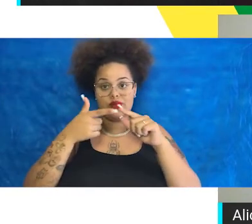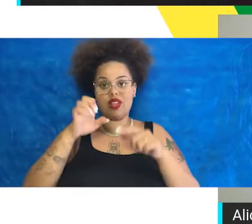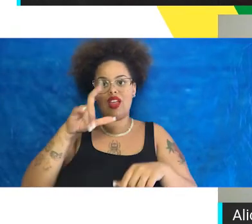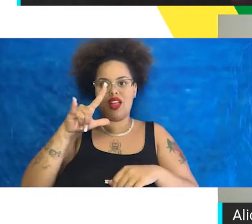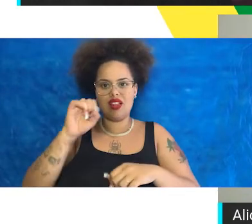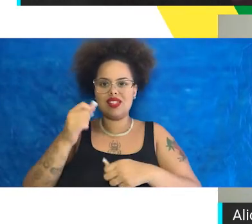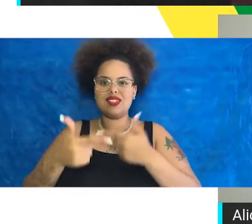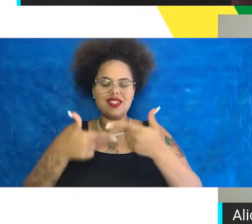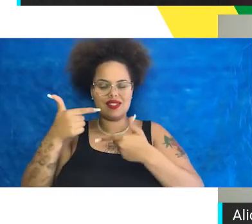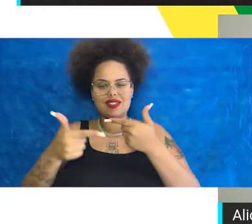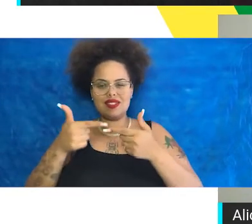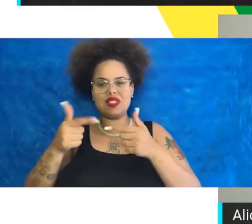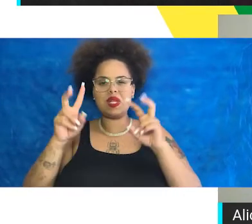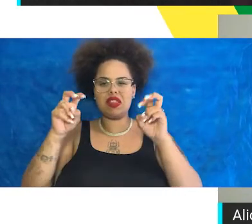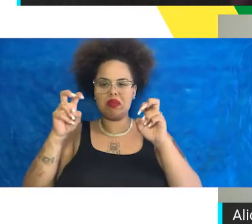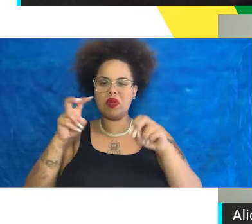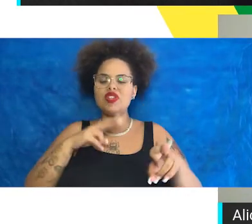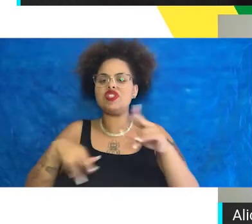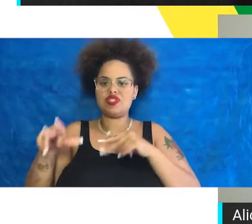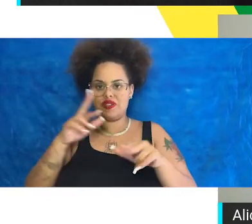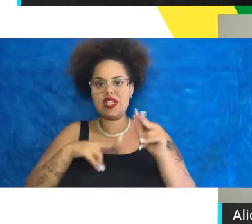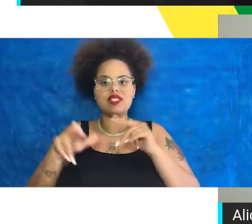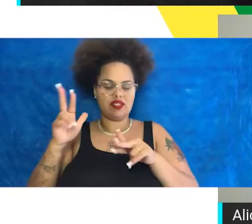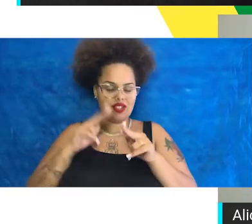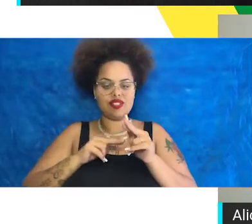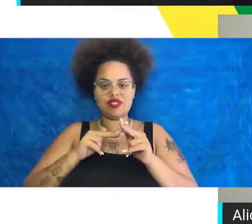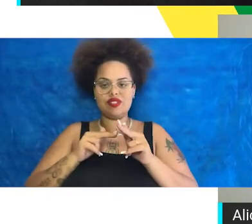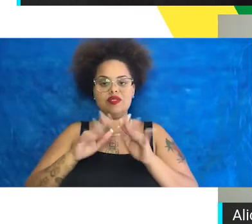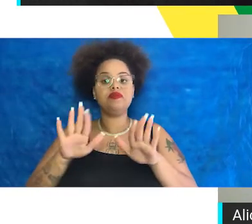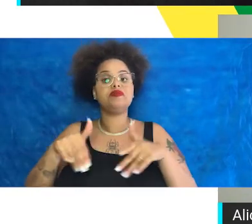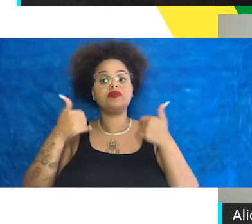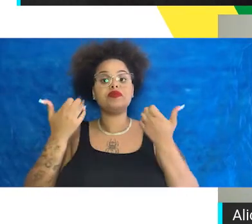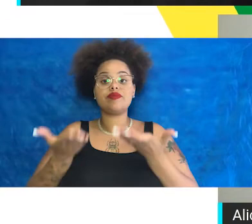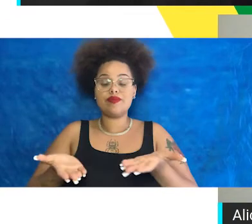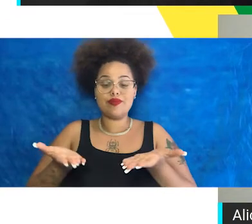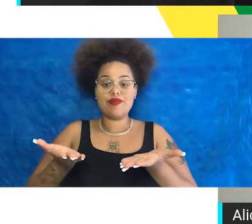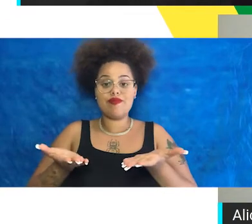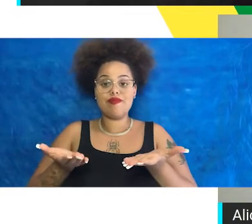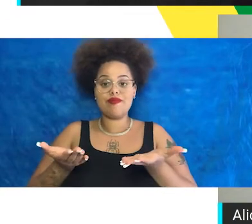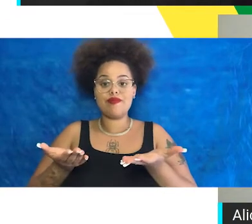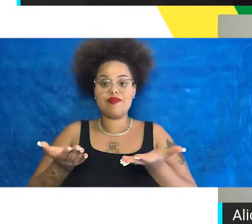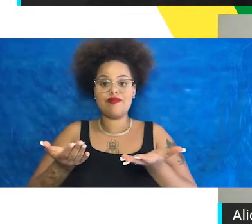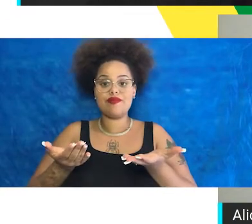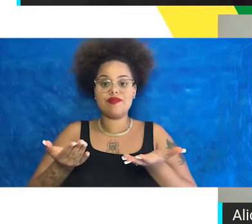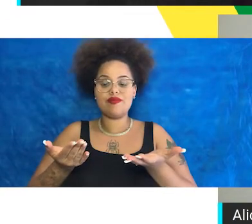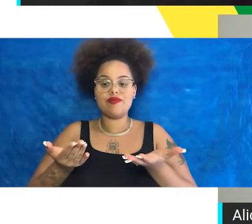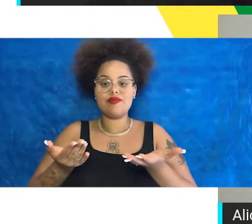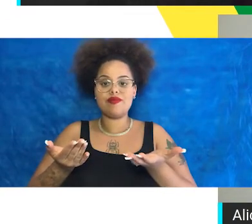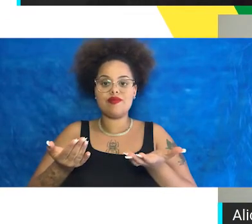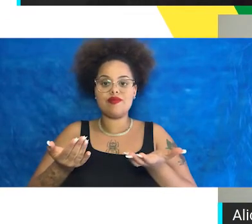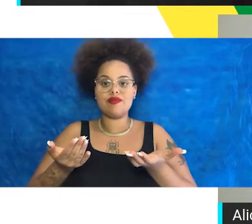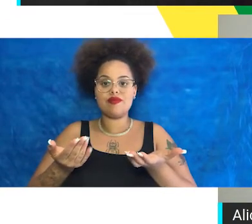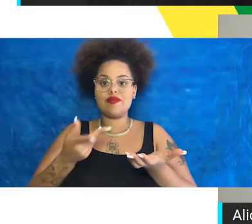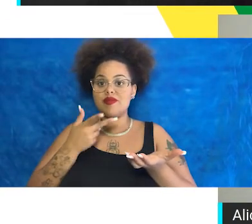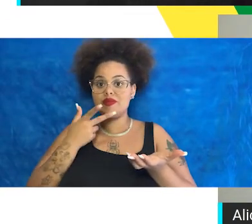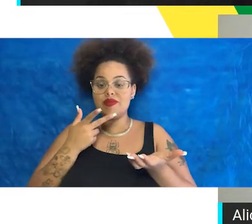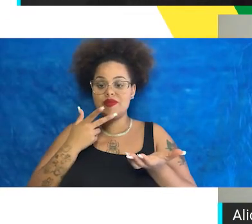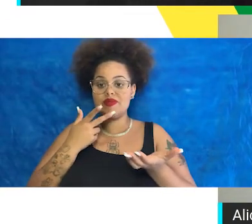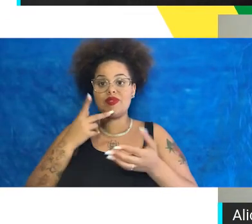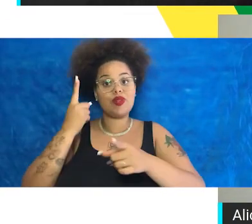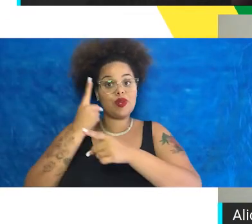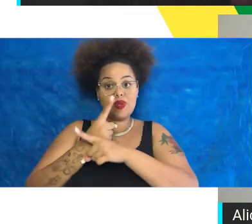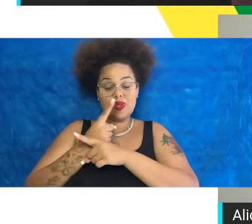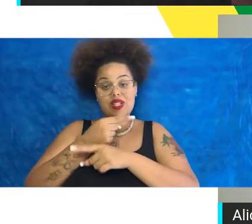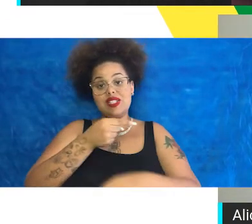essa temática da diversidade. Então, dizer que a gente vai se encontrar,